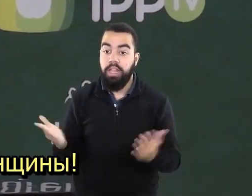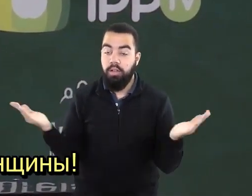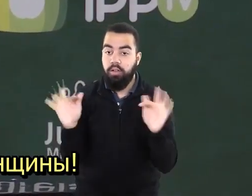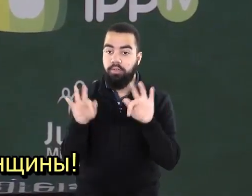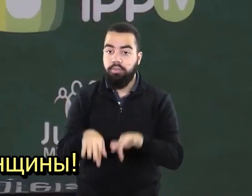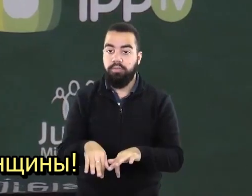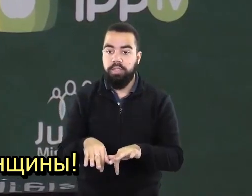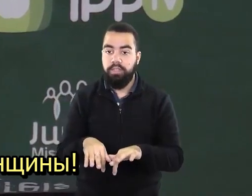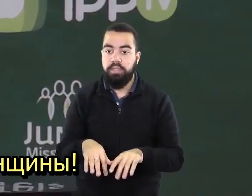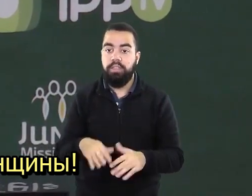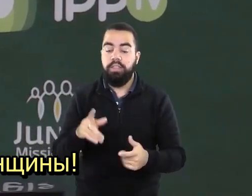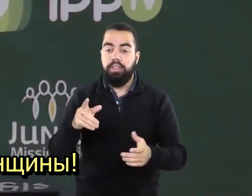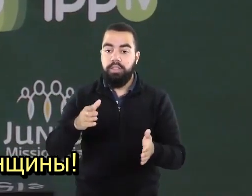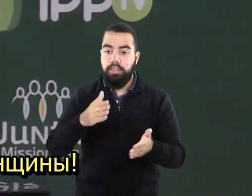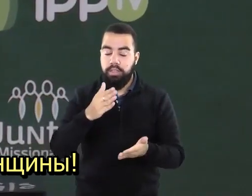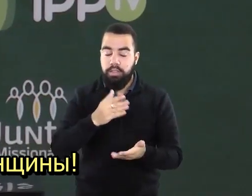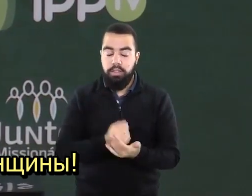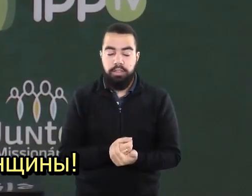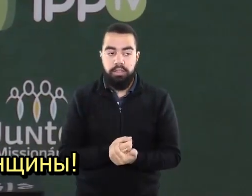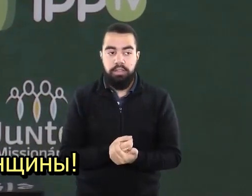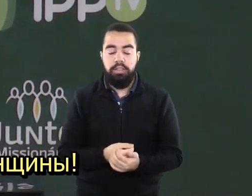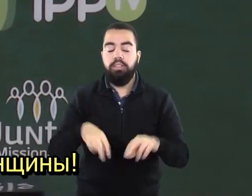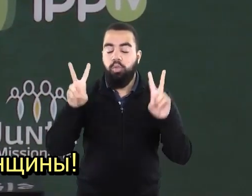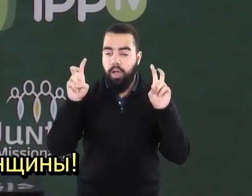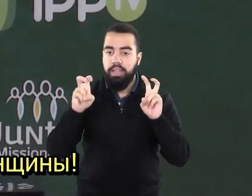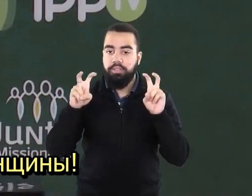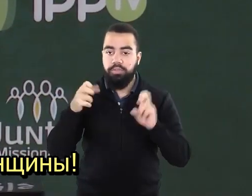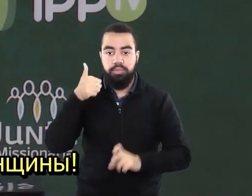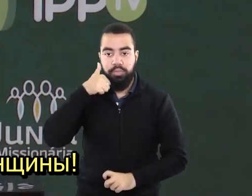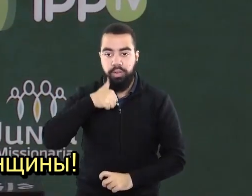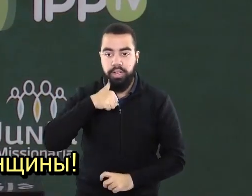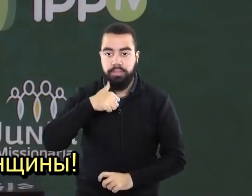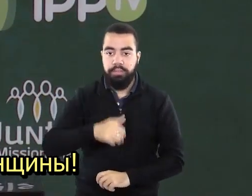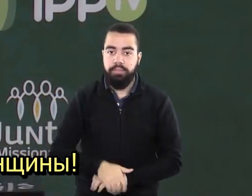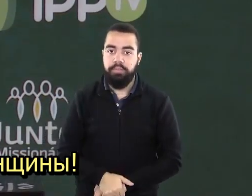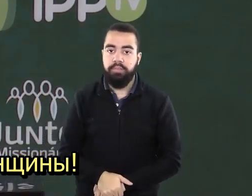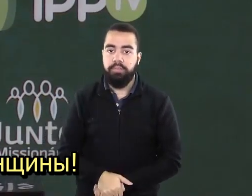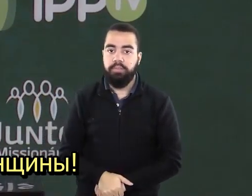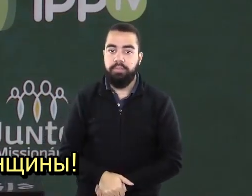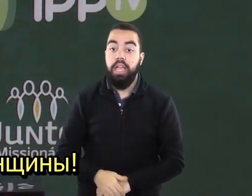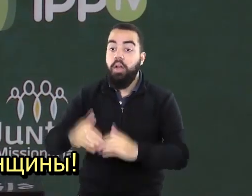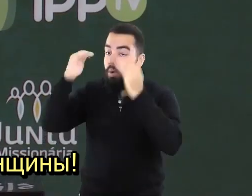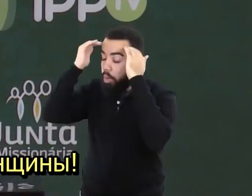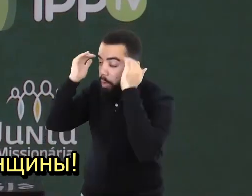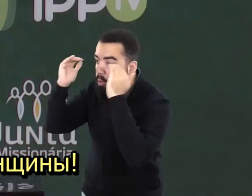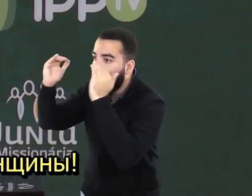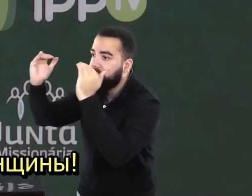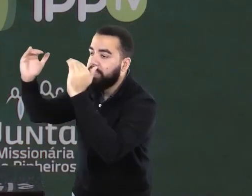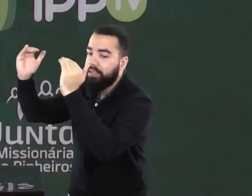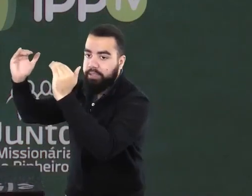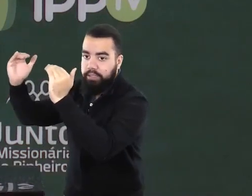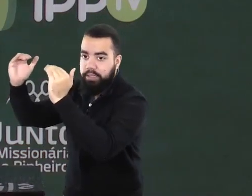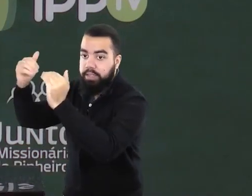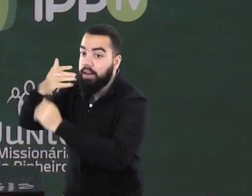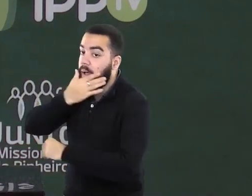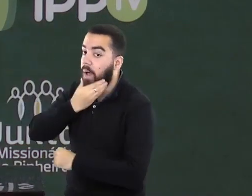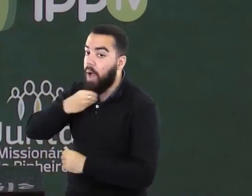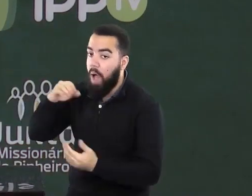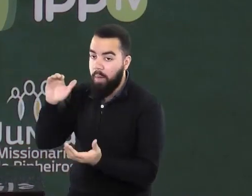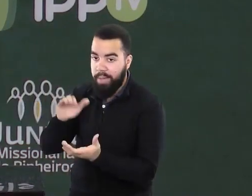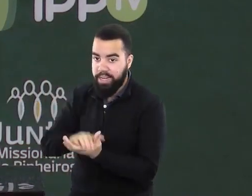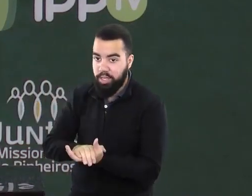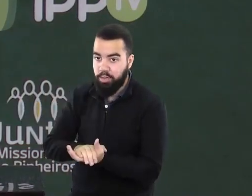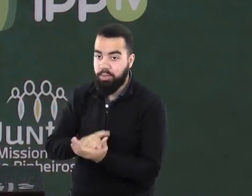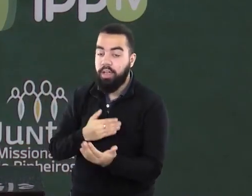submissão é a liberdade e é a felicidade desta mulher. E